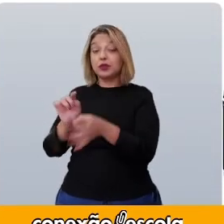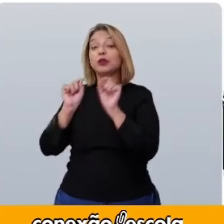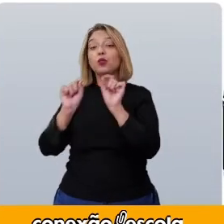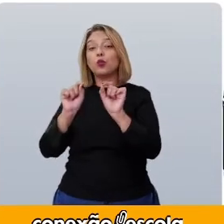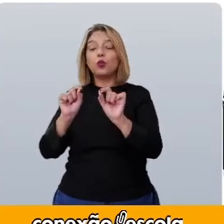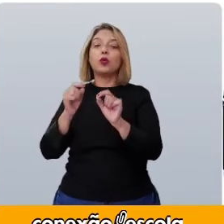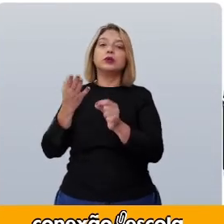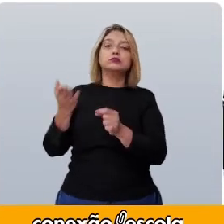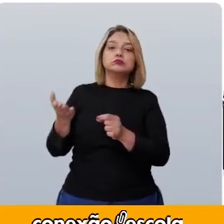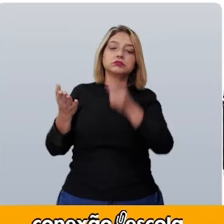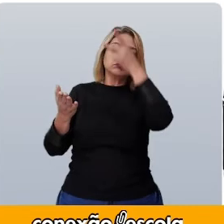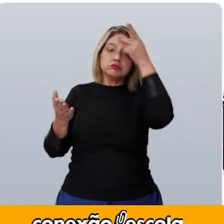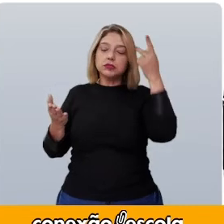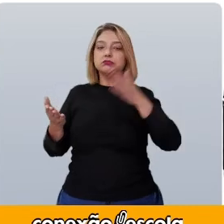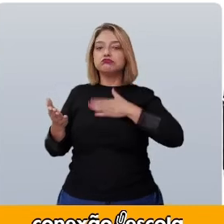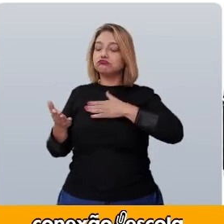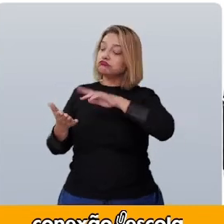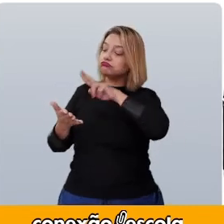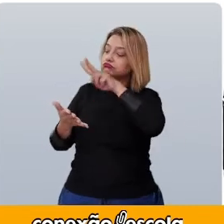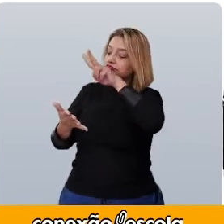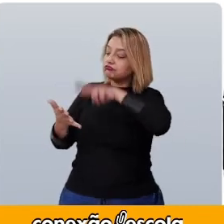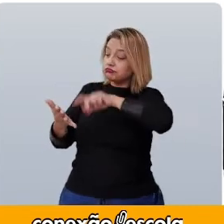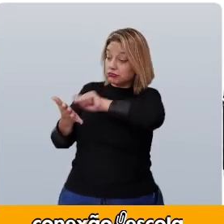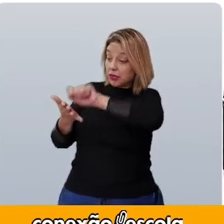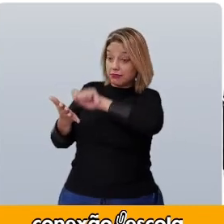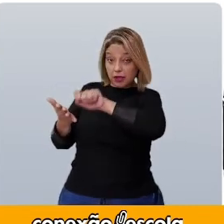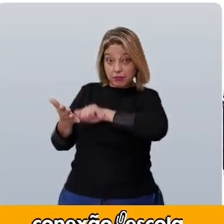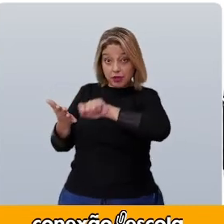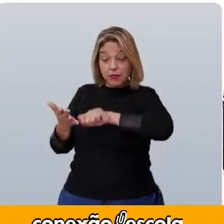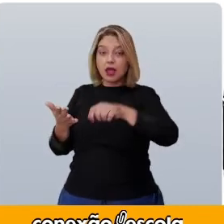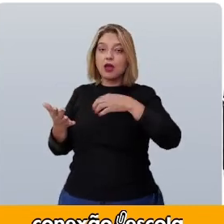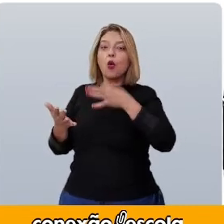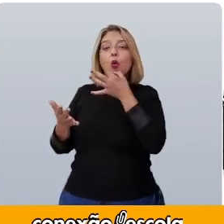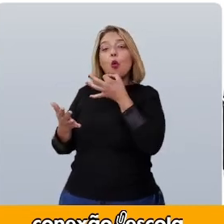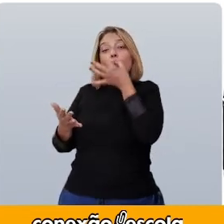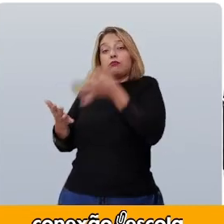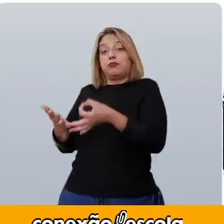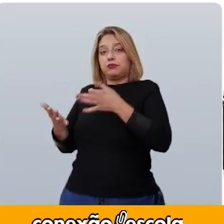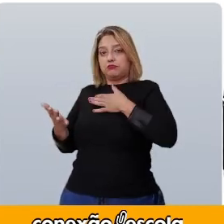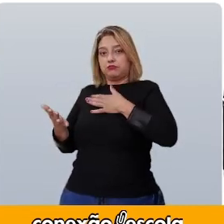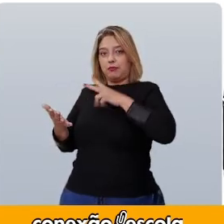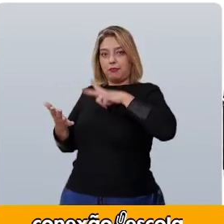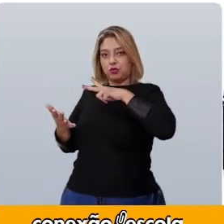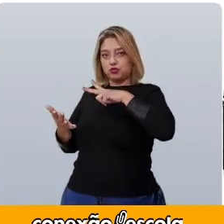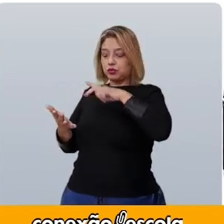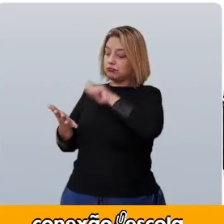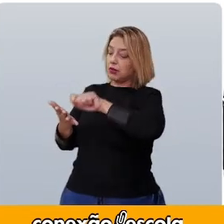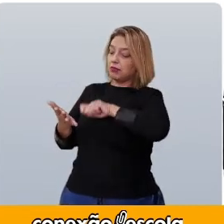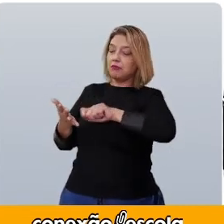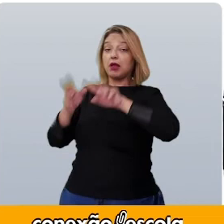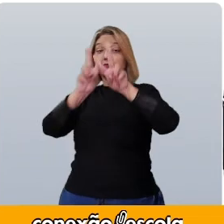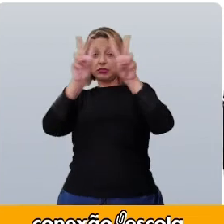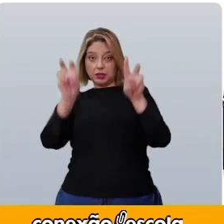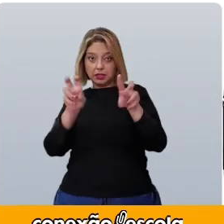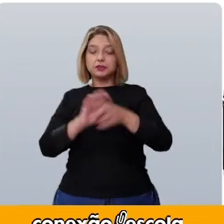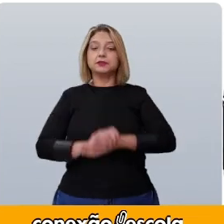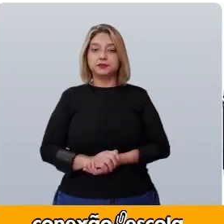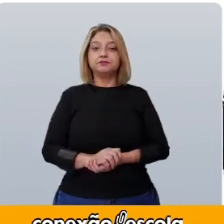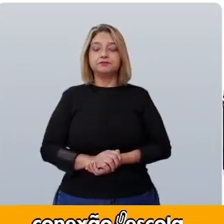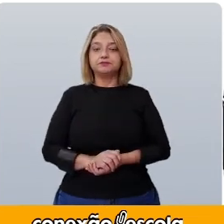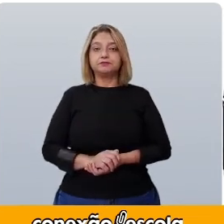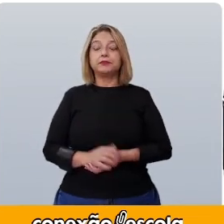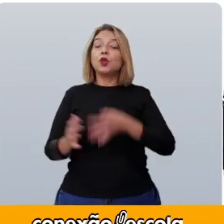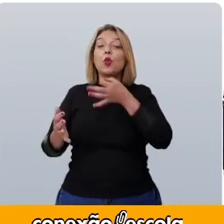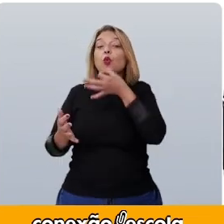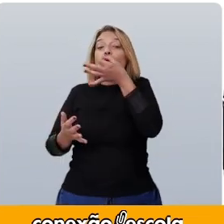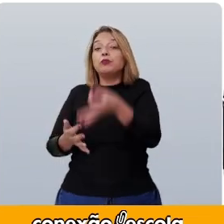em que seu produtor expressa alguma opinião em relação a algum tema. Essa opinião